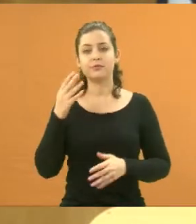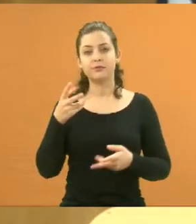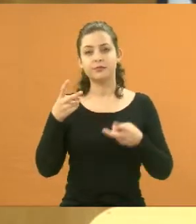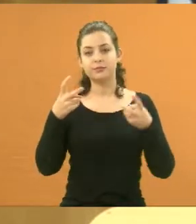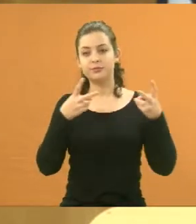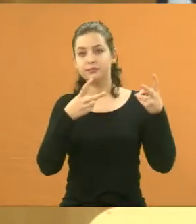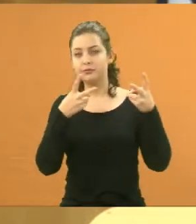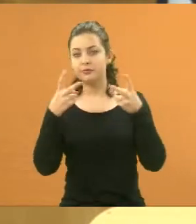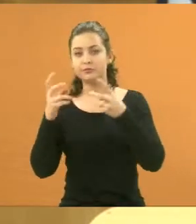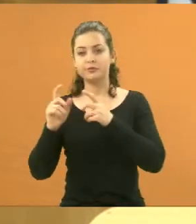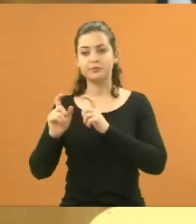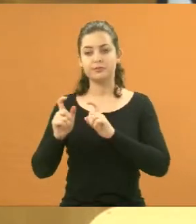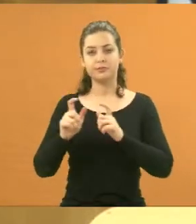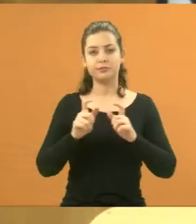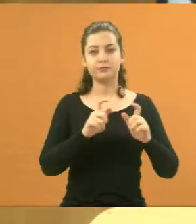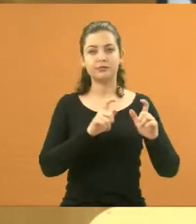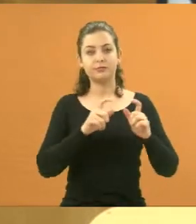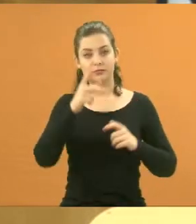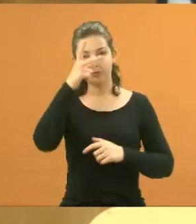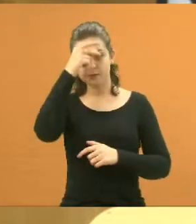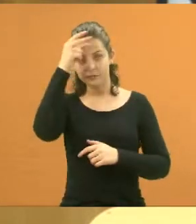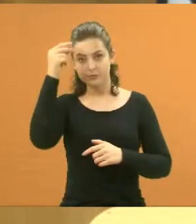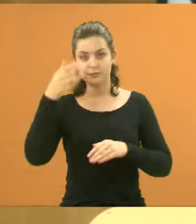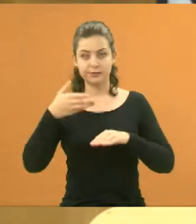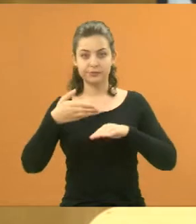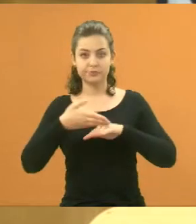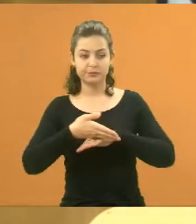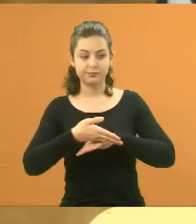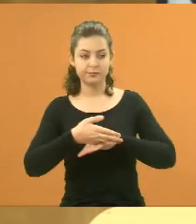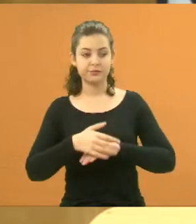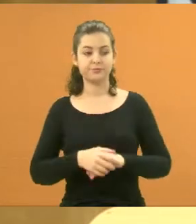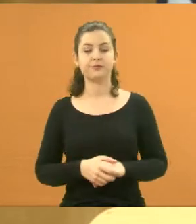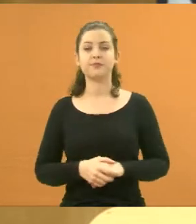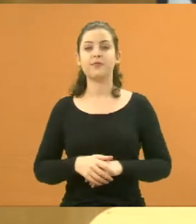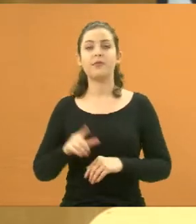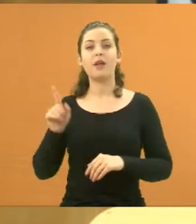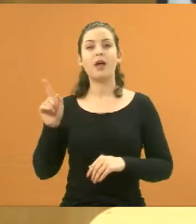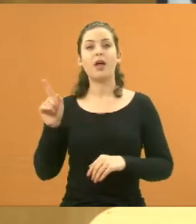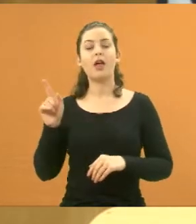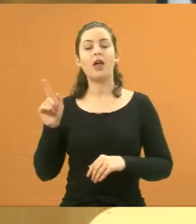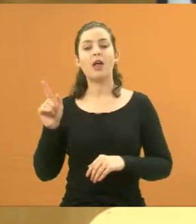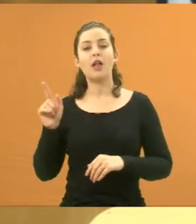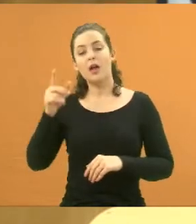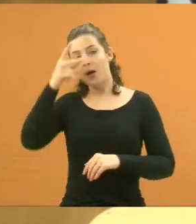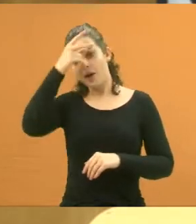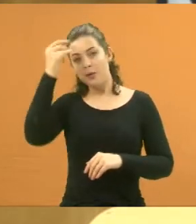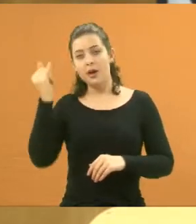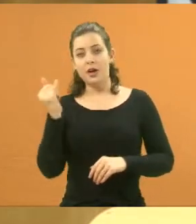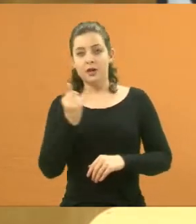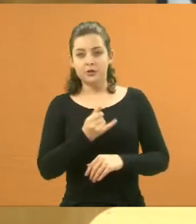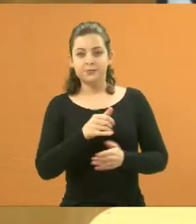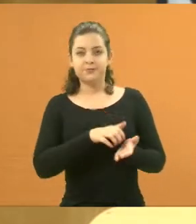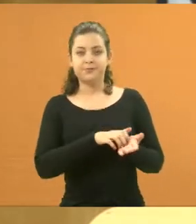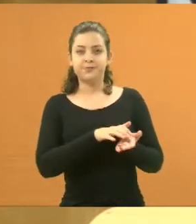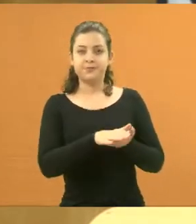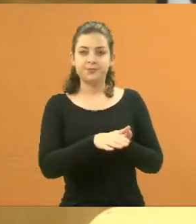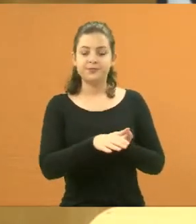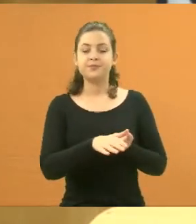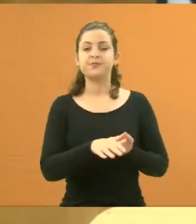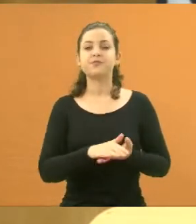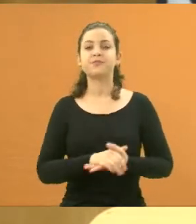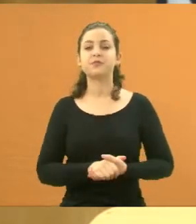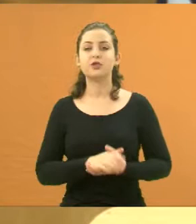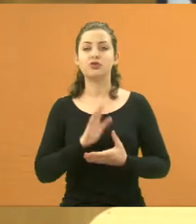várias reuniões com o prefeito, por exemplo, e ele citou a situação dessas multas aí